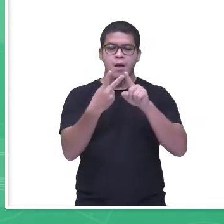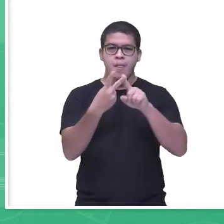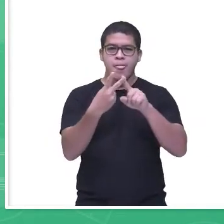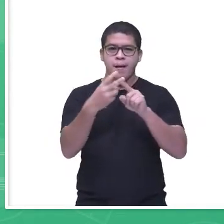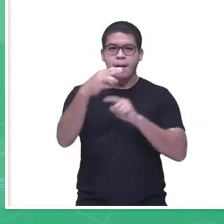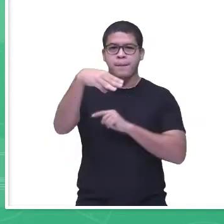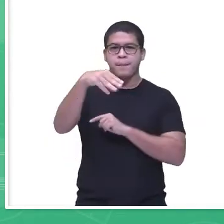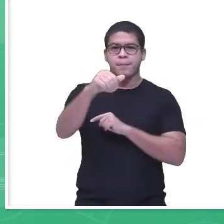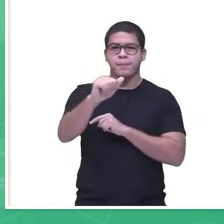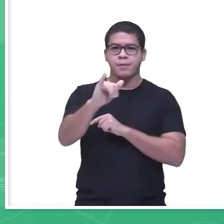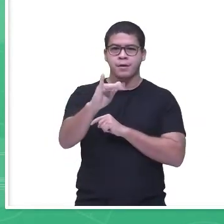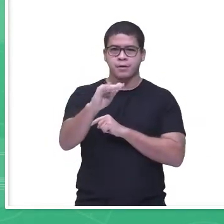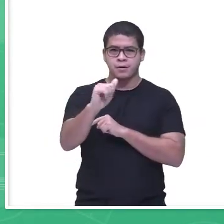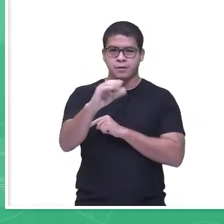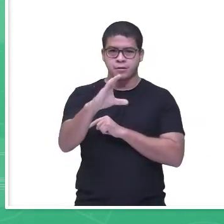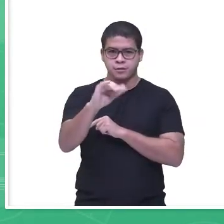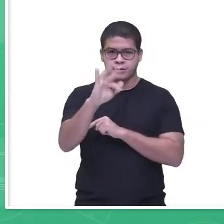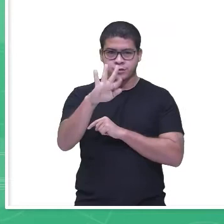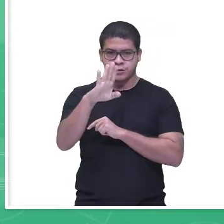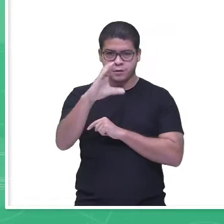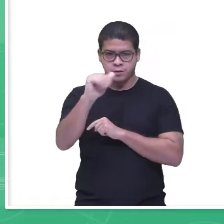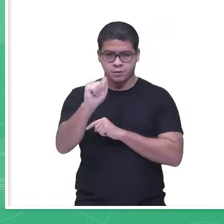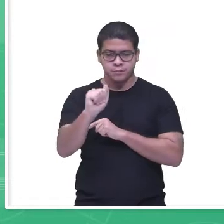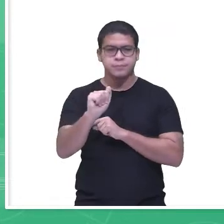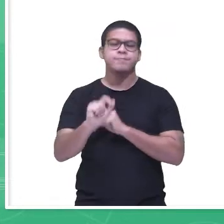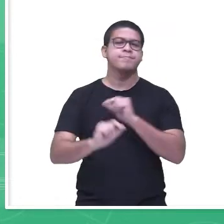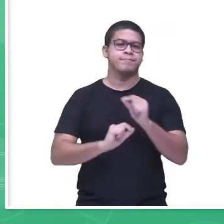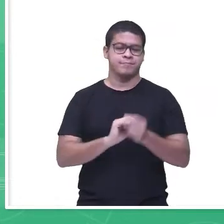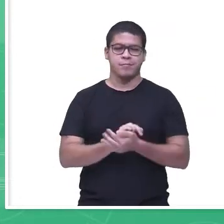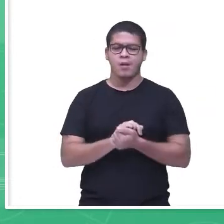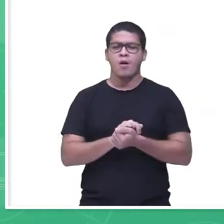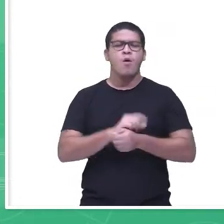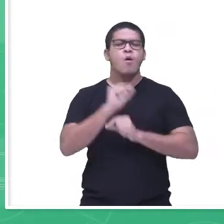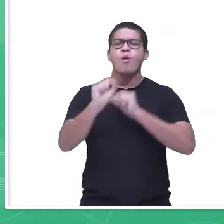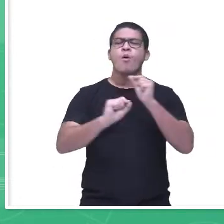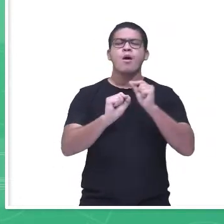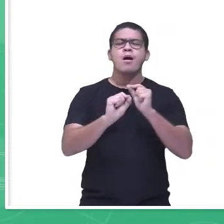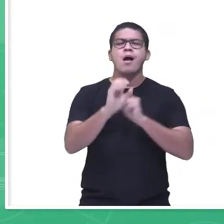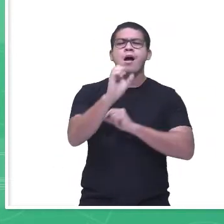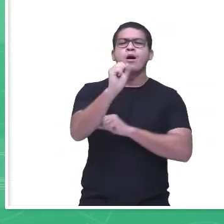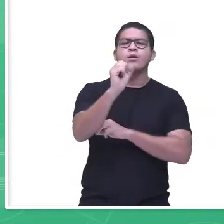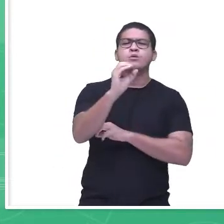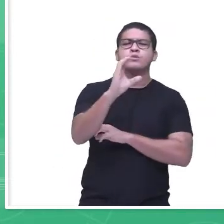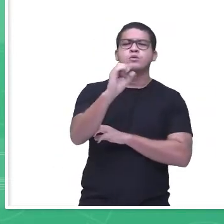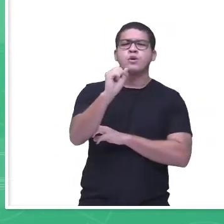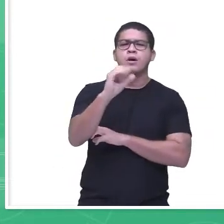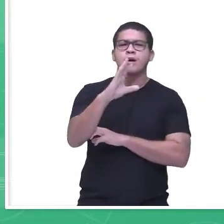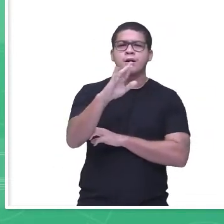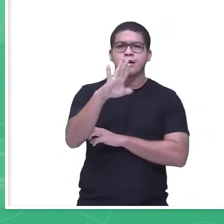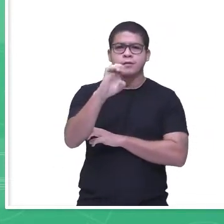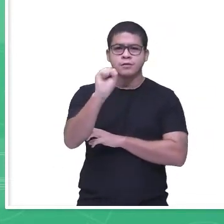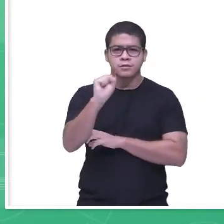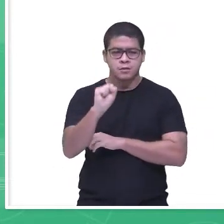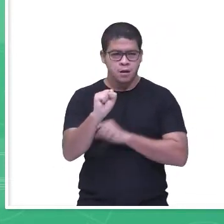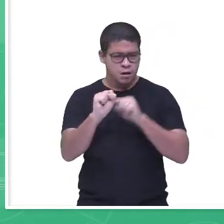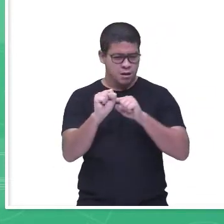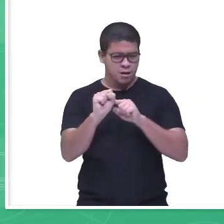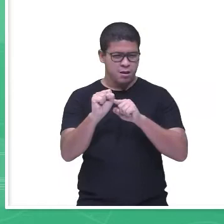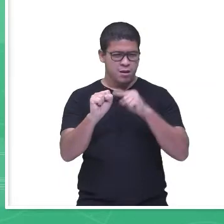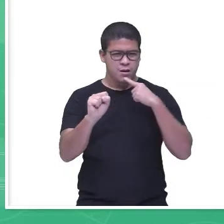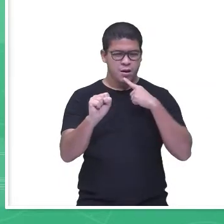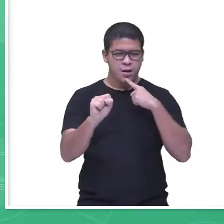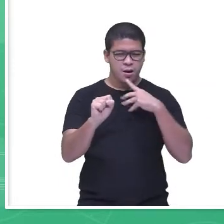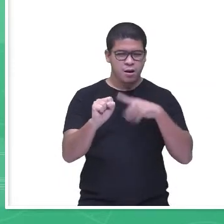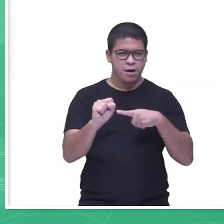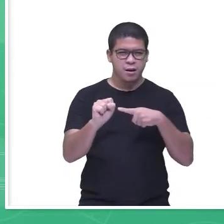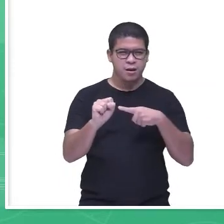um pouco esse método aí. Vamos falar um pouquinho desse Sócrates. Quem é esse Sócrates? Quem é esse personagem, né? Tão interessante